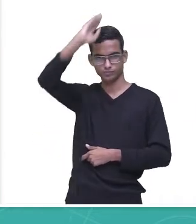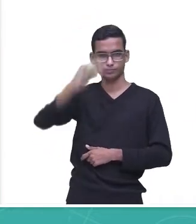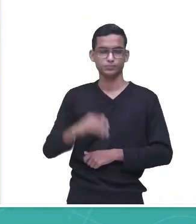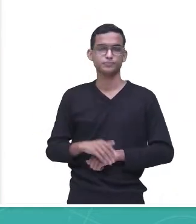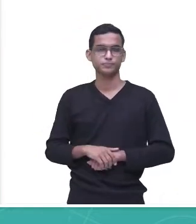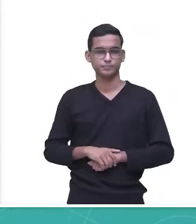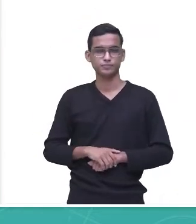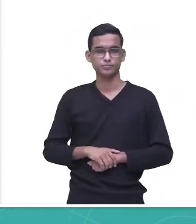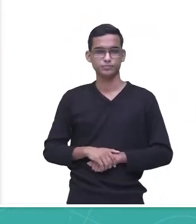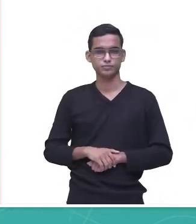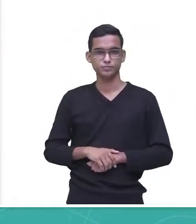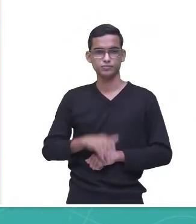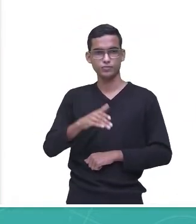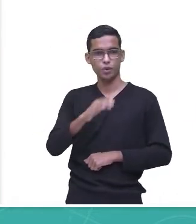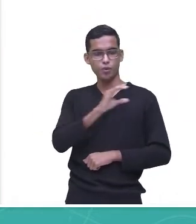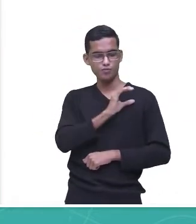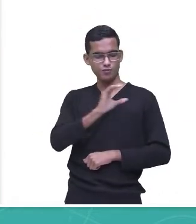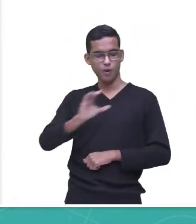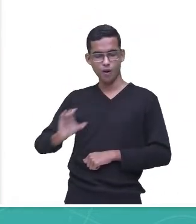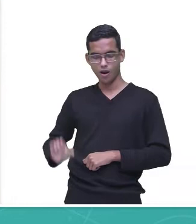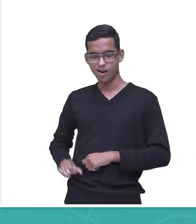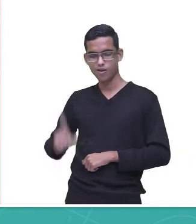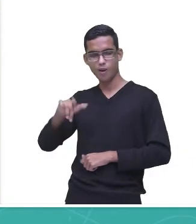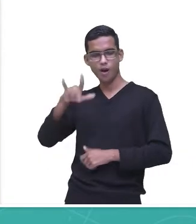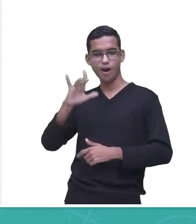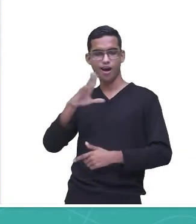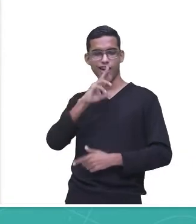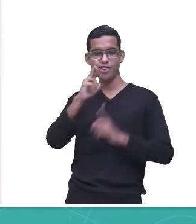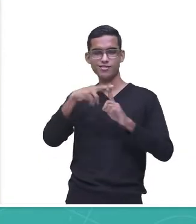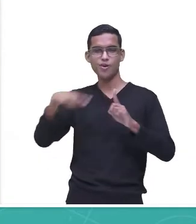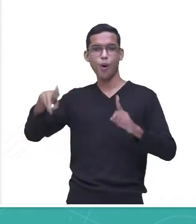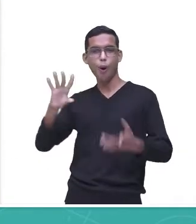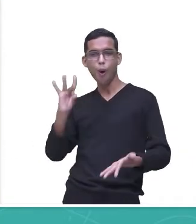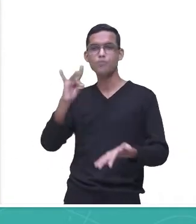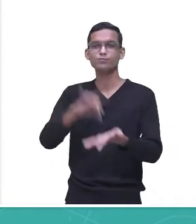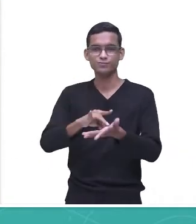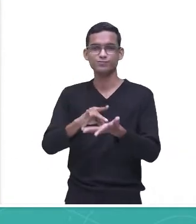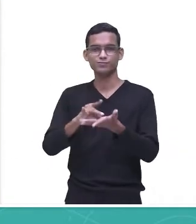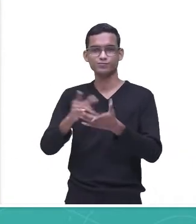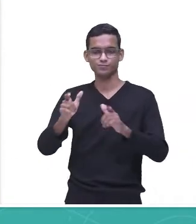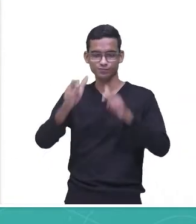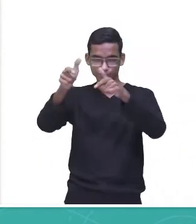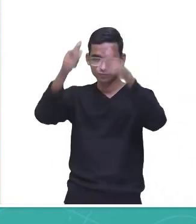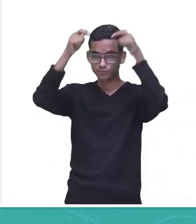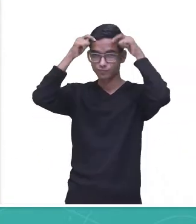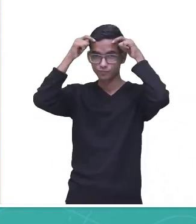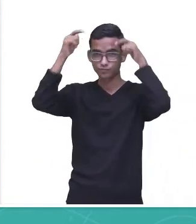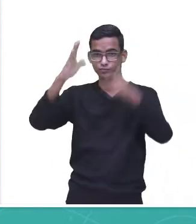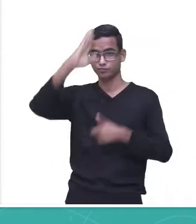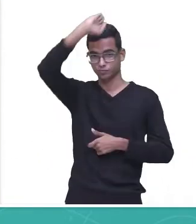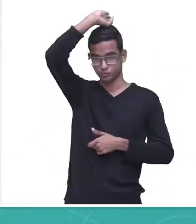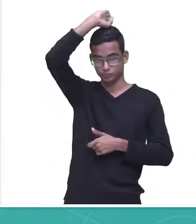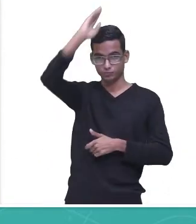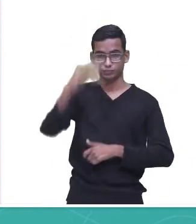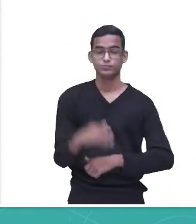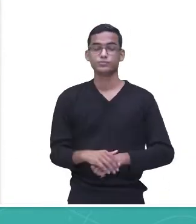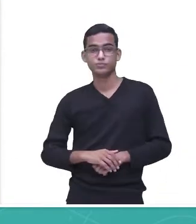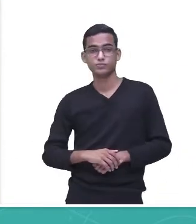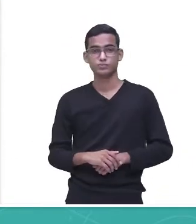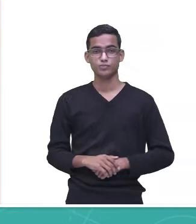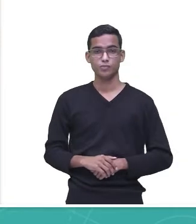o cristianismo como religião oficial do Império Romano, né? Então, durante esse período do Império Romano, ele dominou durante